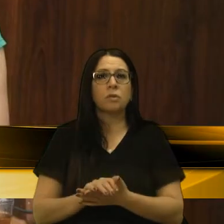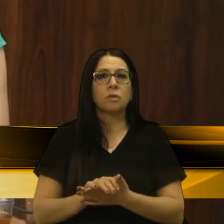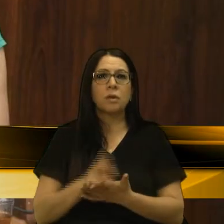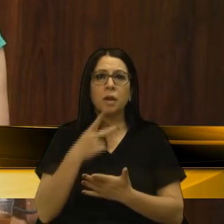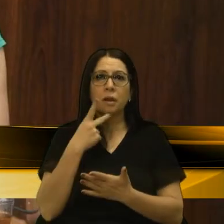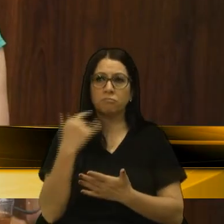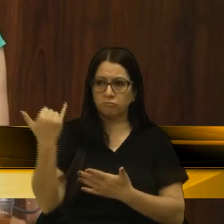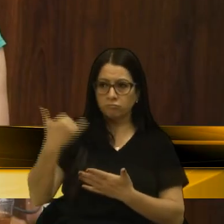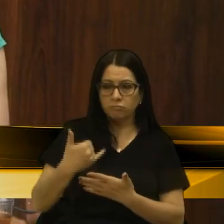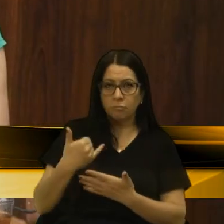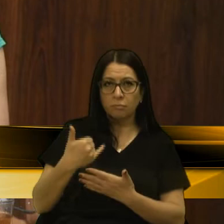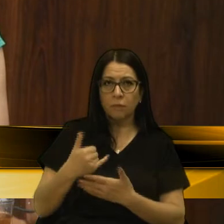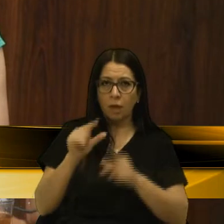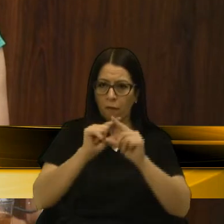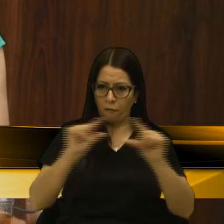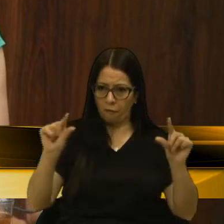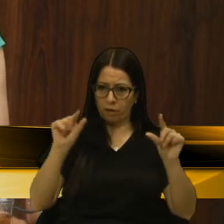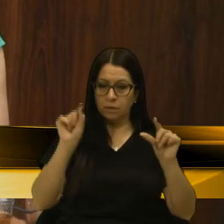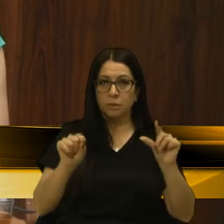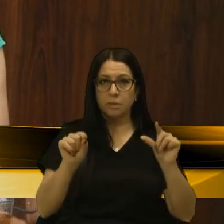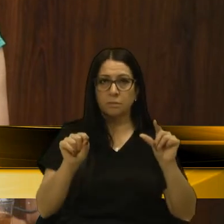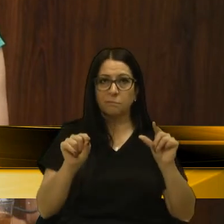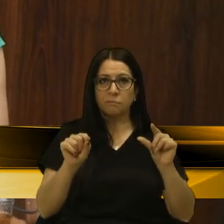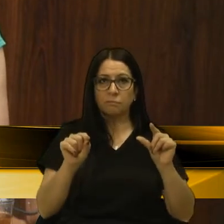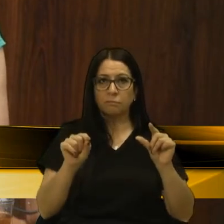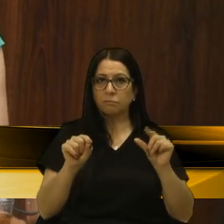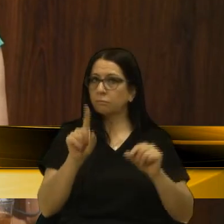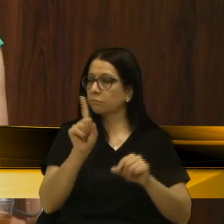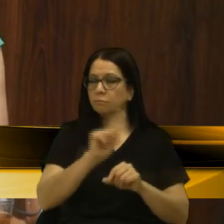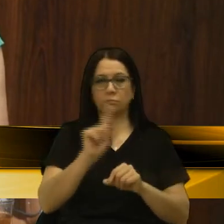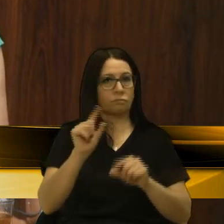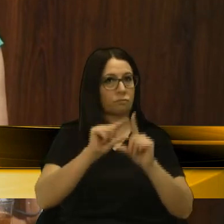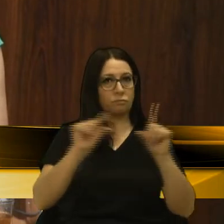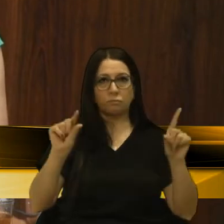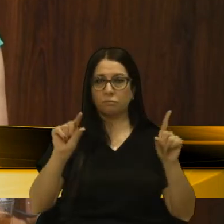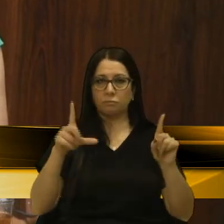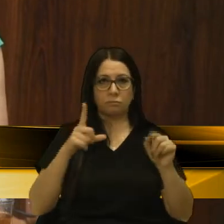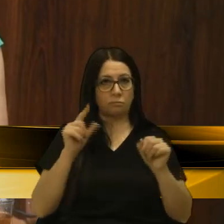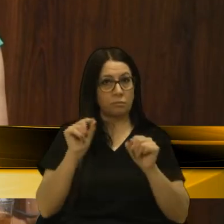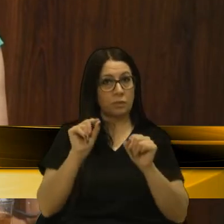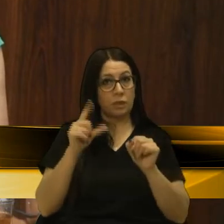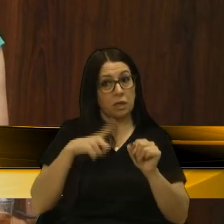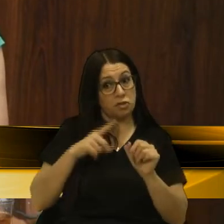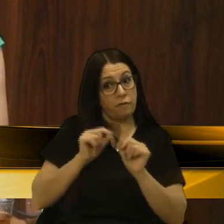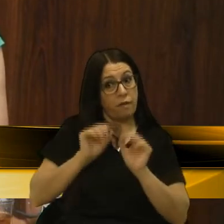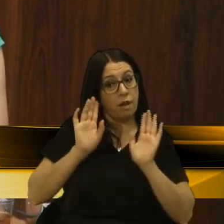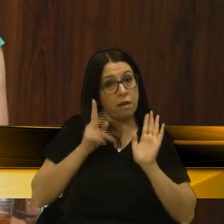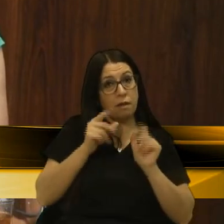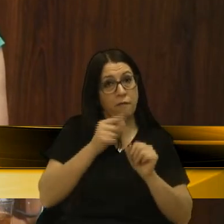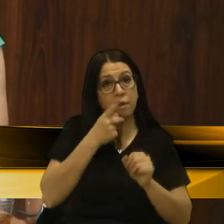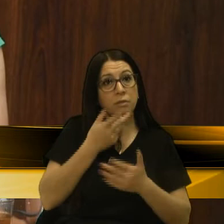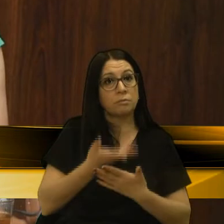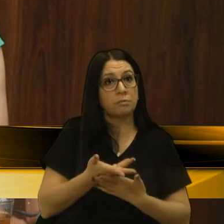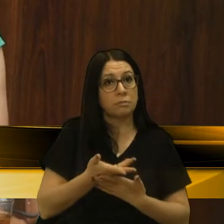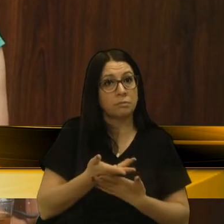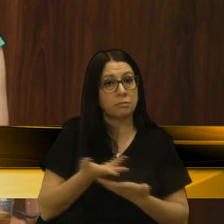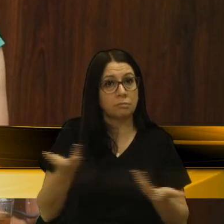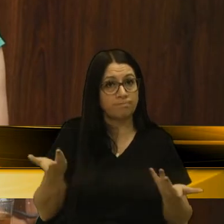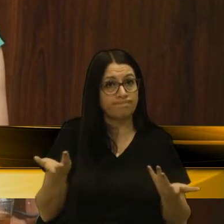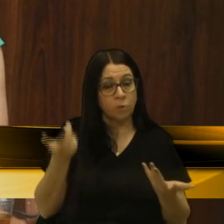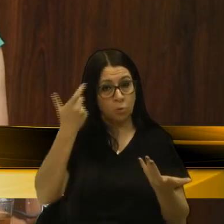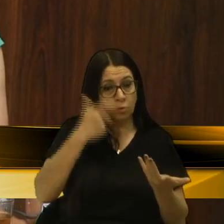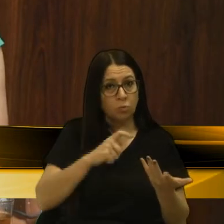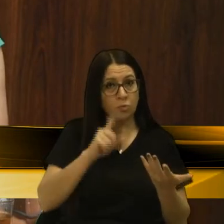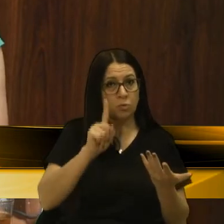disse que a frase que foi trazida pelo release não foi a frase que ela teria falado. Então, eu acho que isso